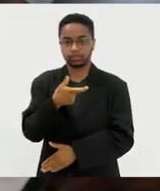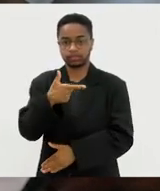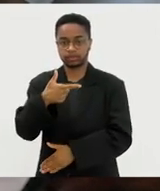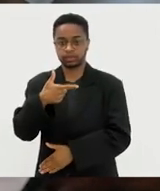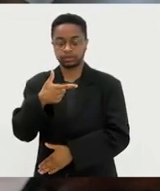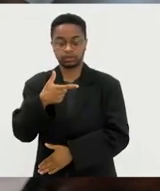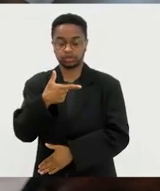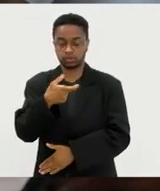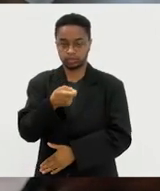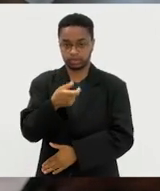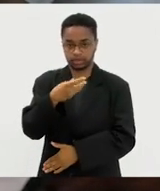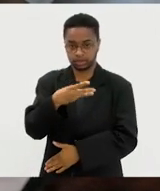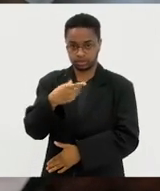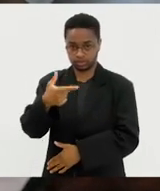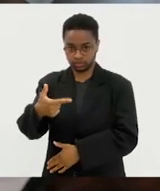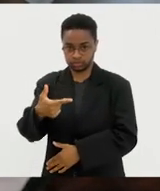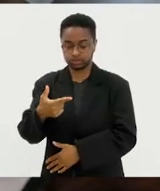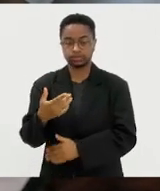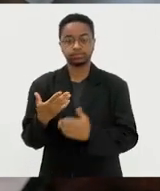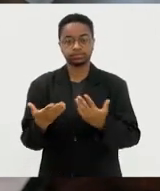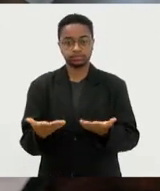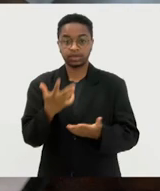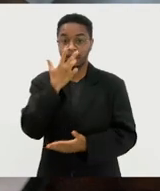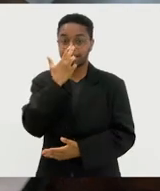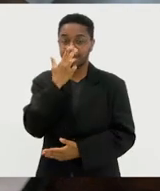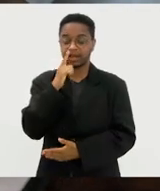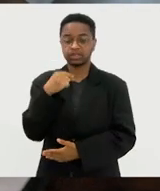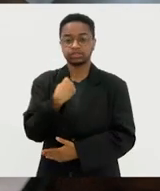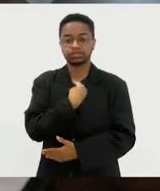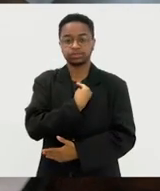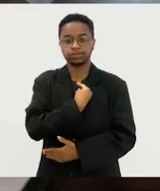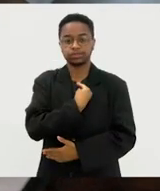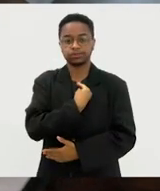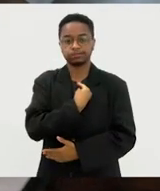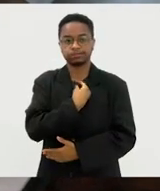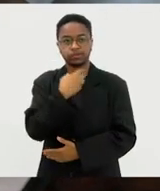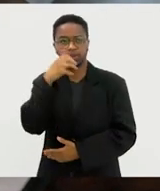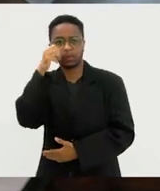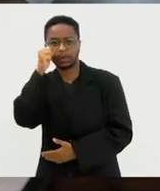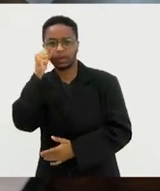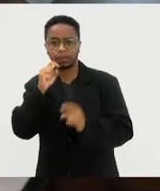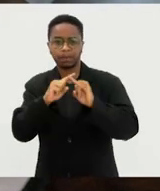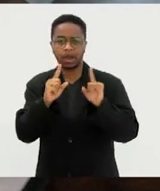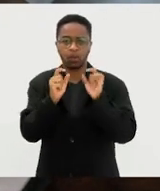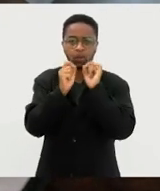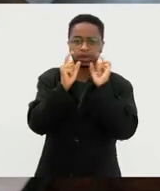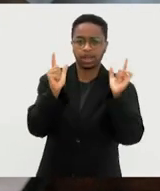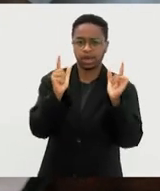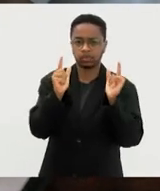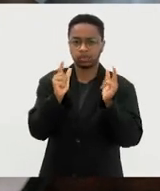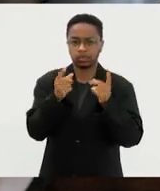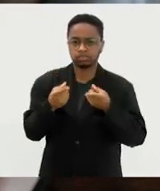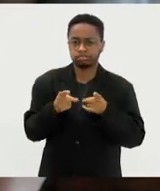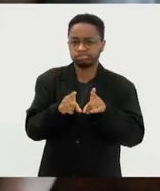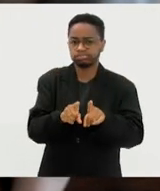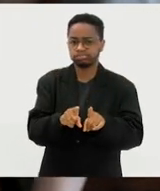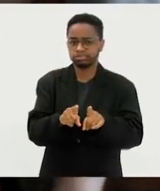2032. Estou falando só aqui. Sim. Parece que a gente está dormindo, mas não está. E mais, é. Pois